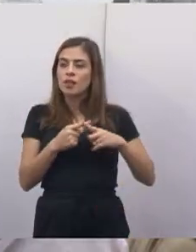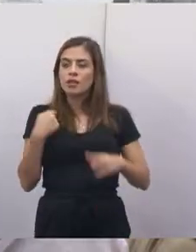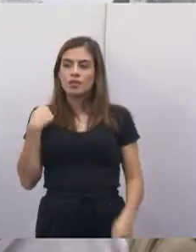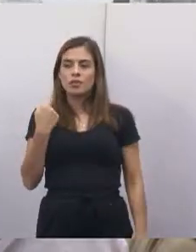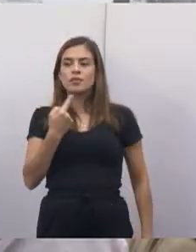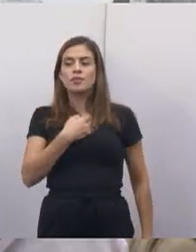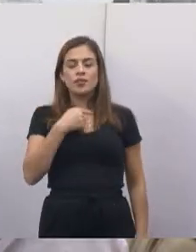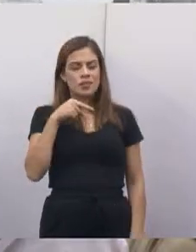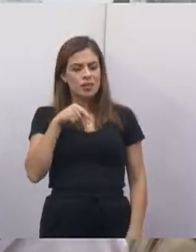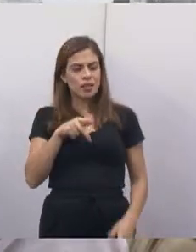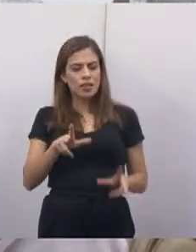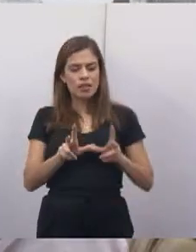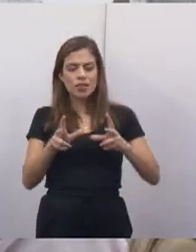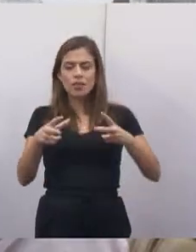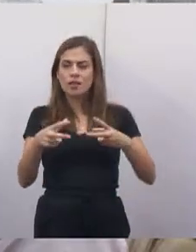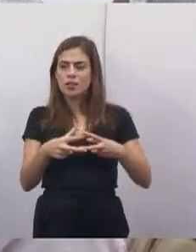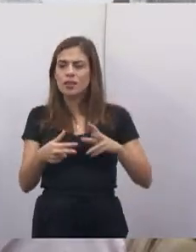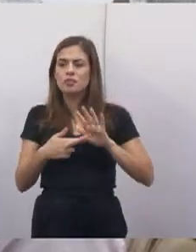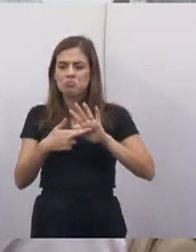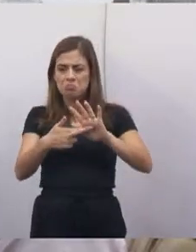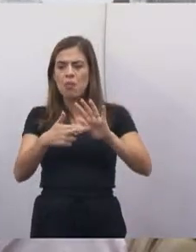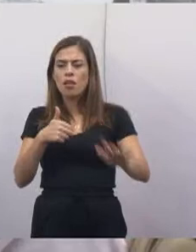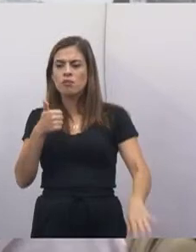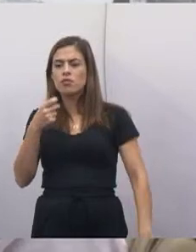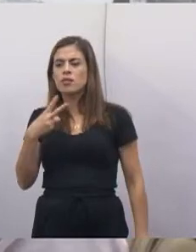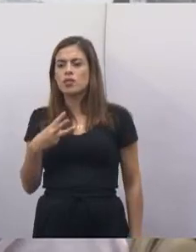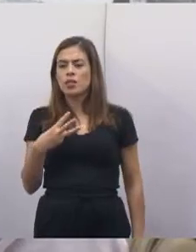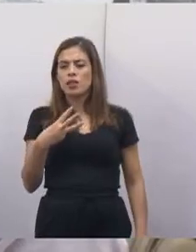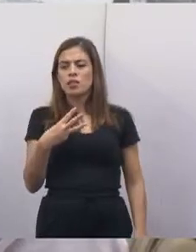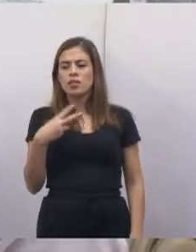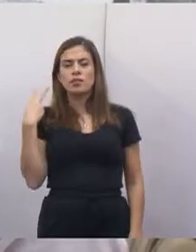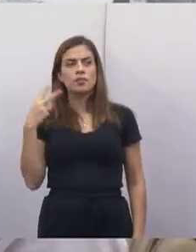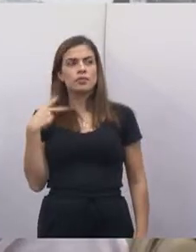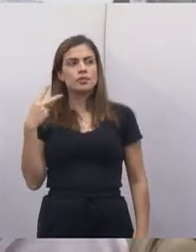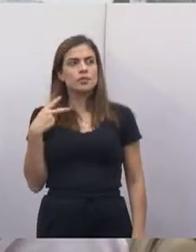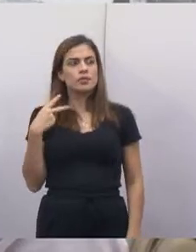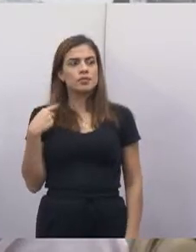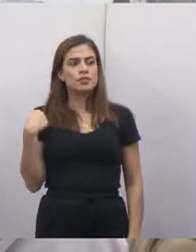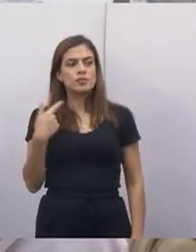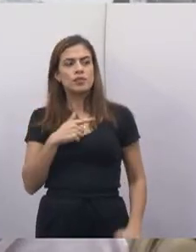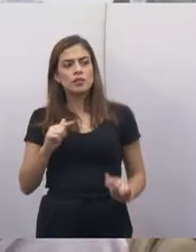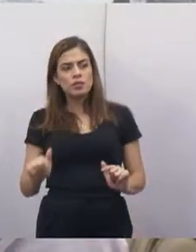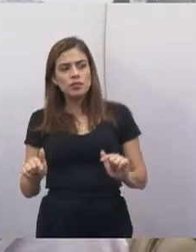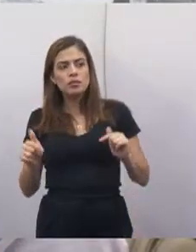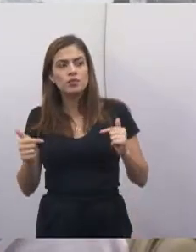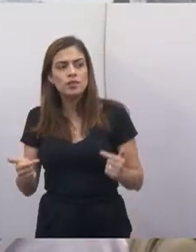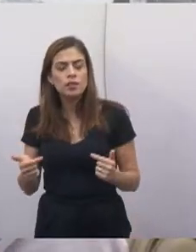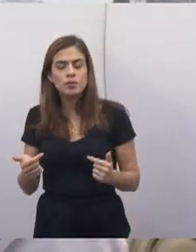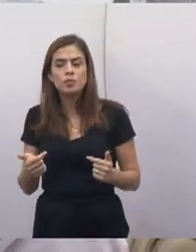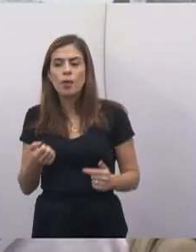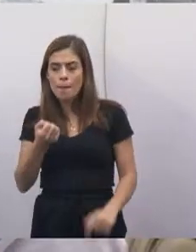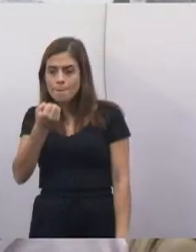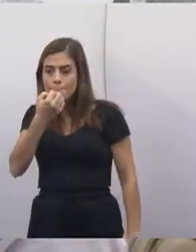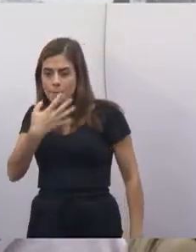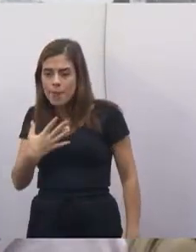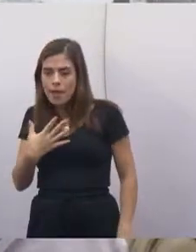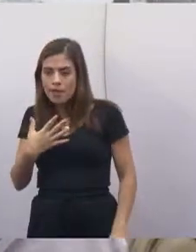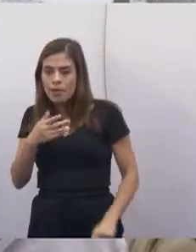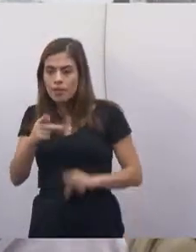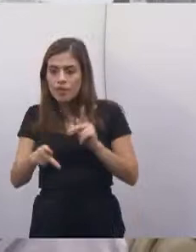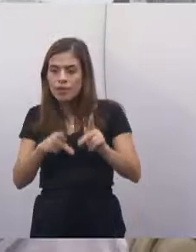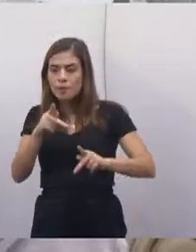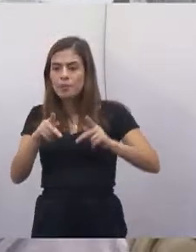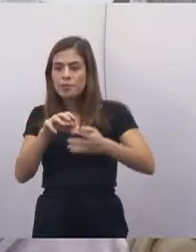casa lutamos, e aí eu falo em nome dos 13 vereadores, em benefício da população idosa. Muita gente